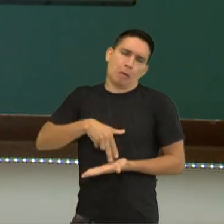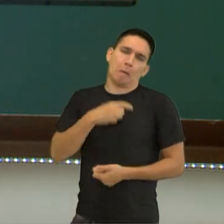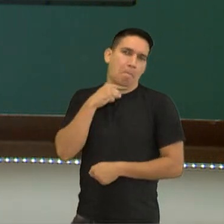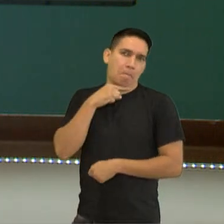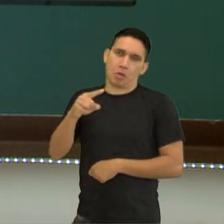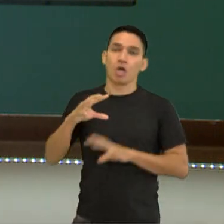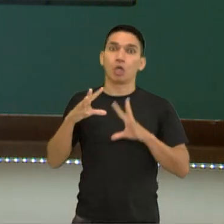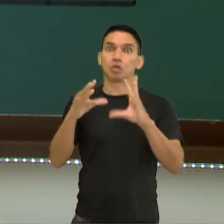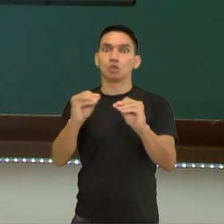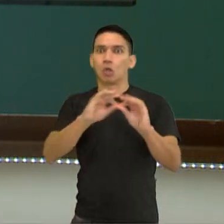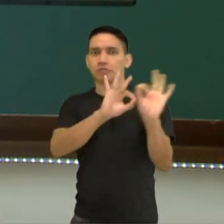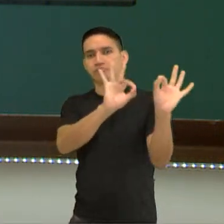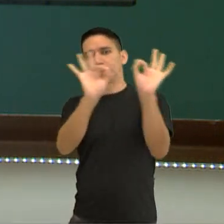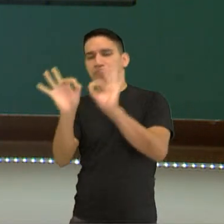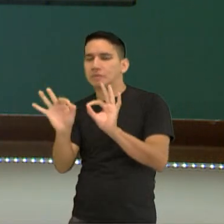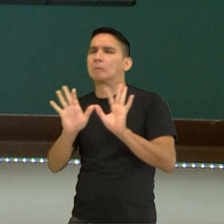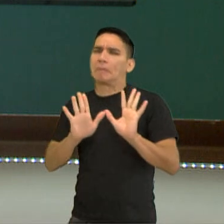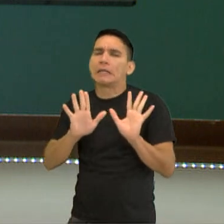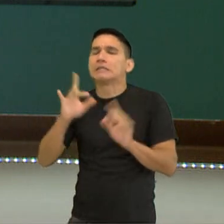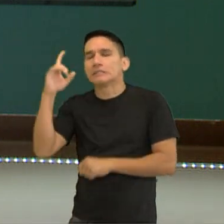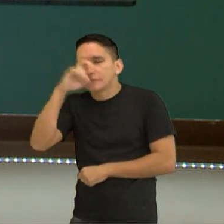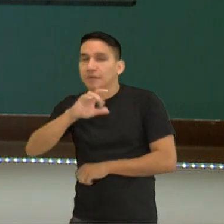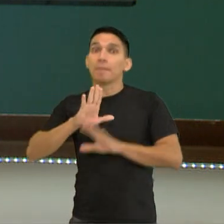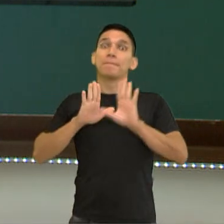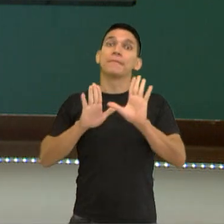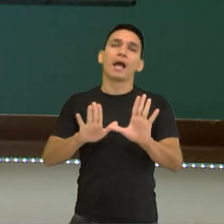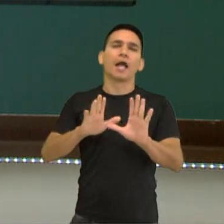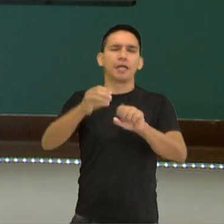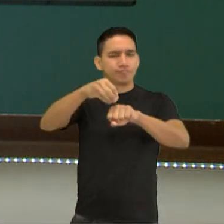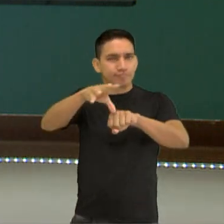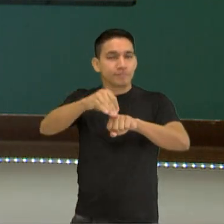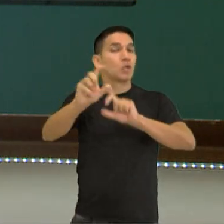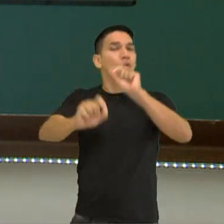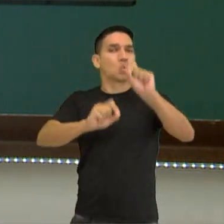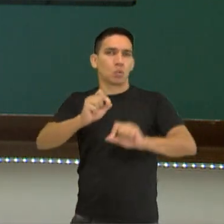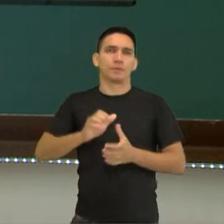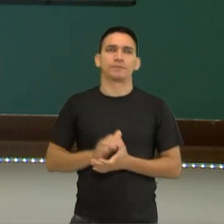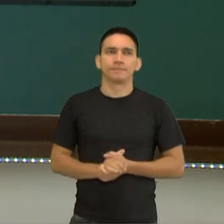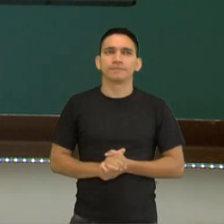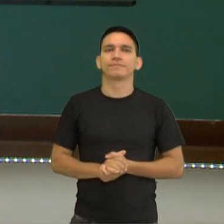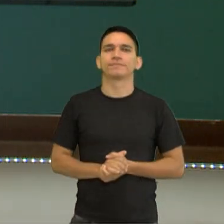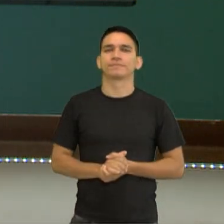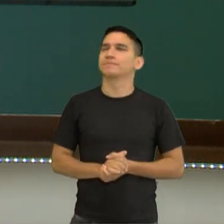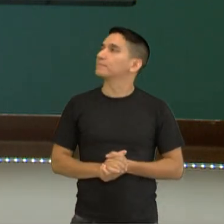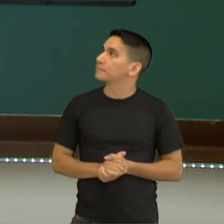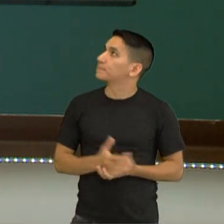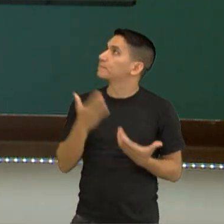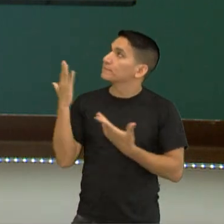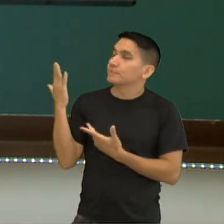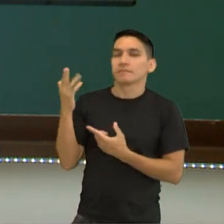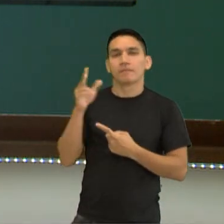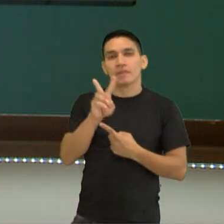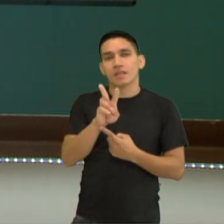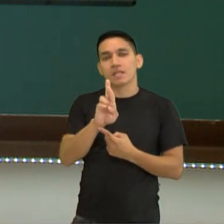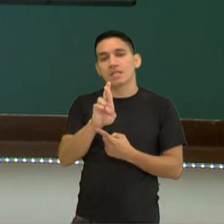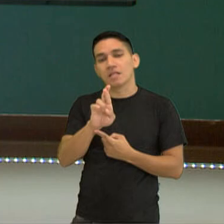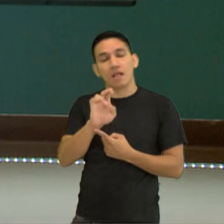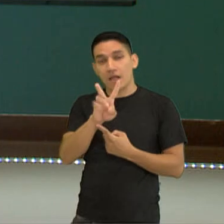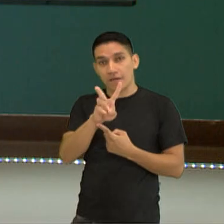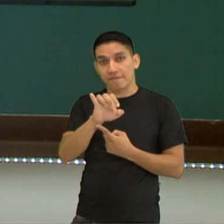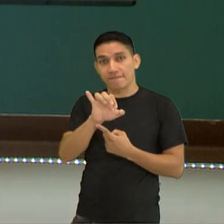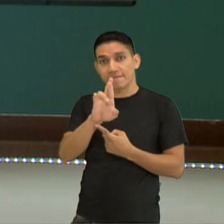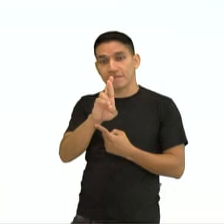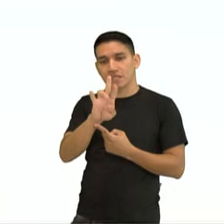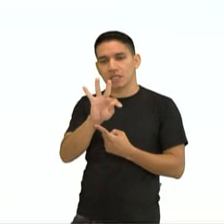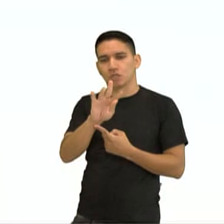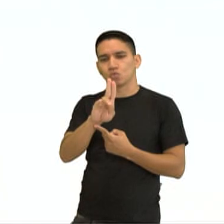todo mundo que está assistindo, e aí fica uma coisa meio difícil. Mas vamos lá. O virtuosismo, você sabe o que é isso? É quem explora